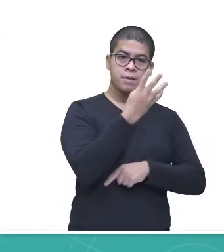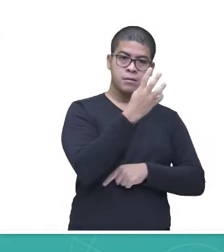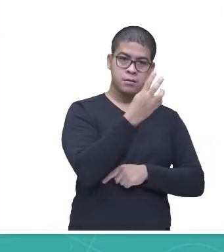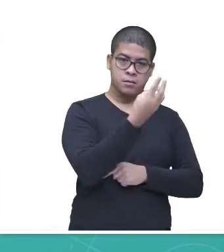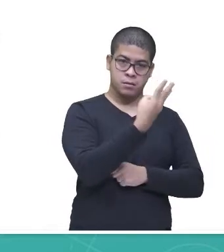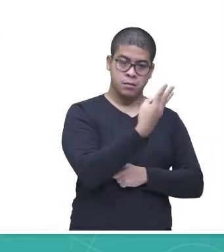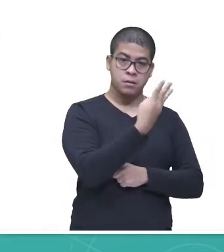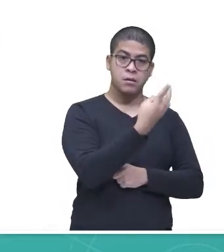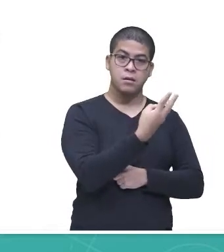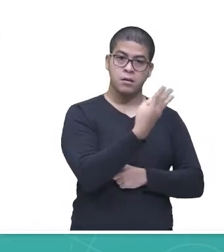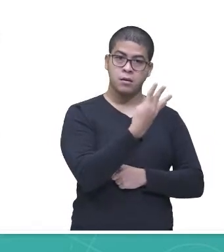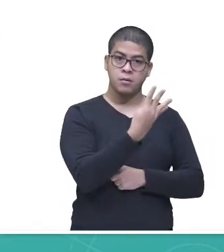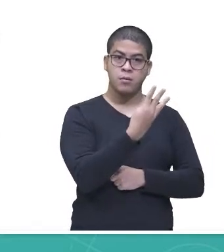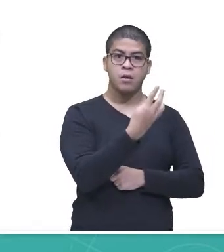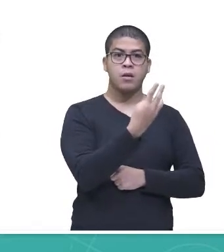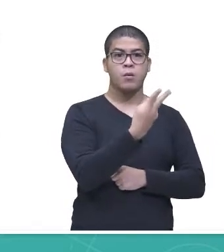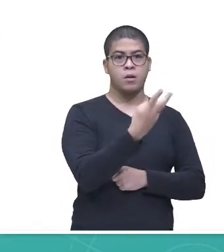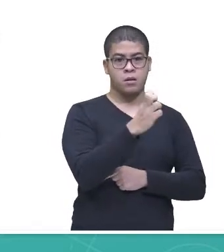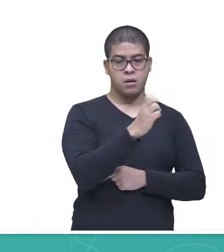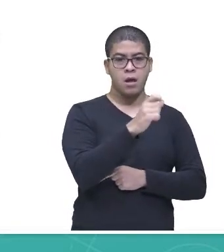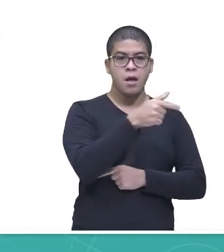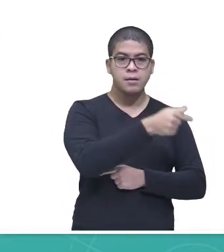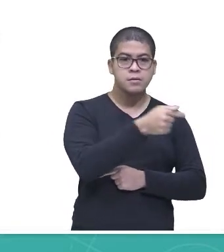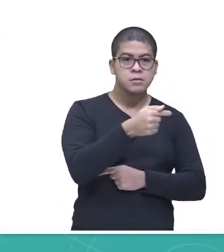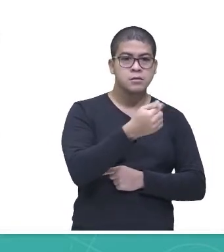dos graus.